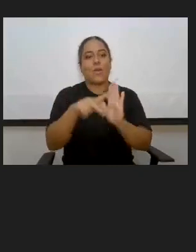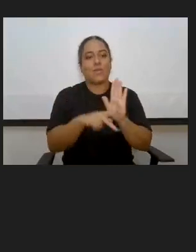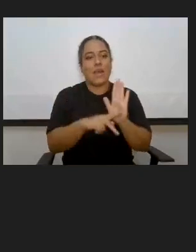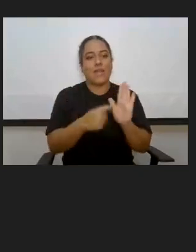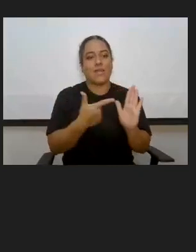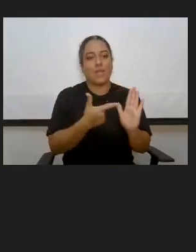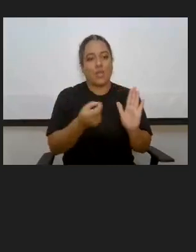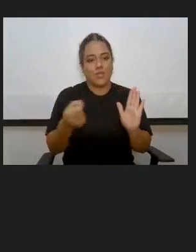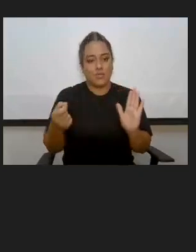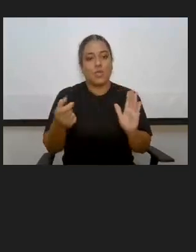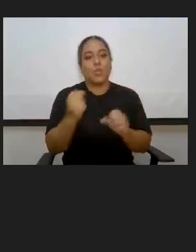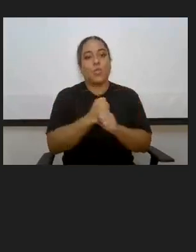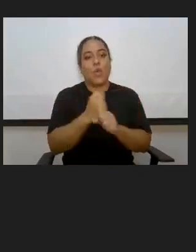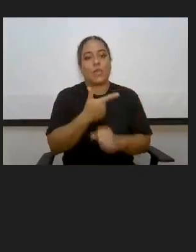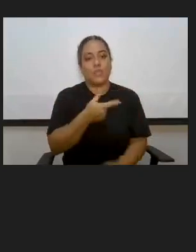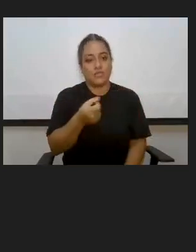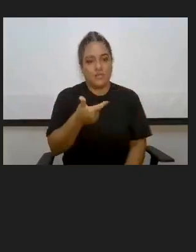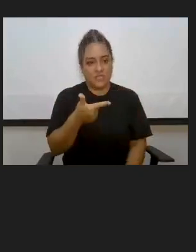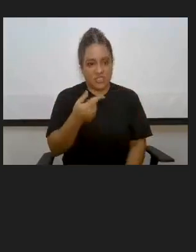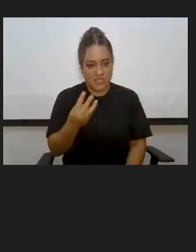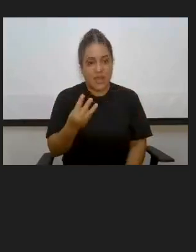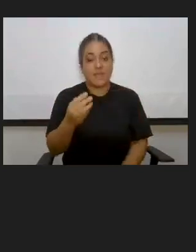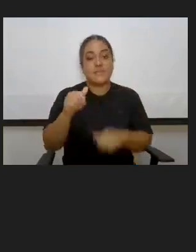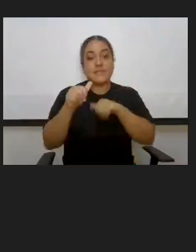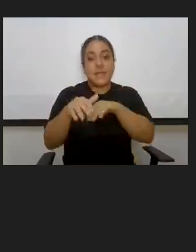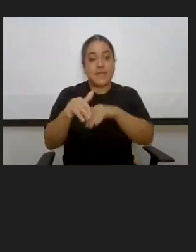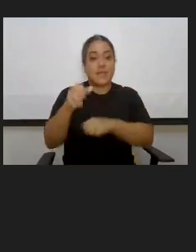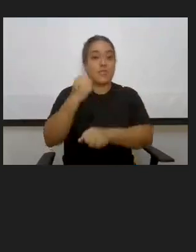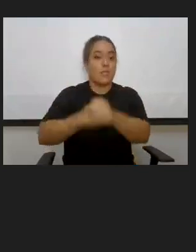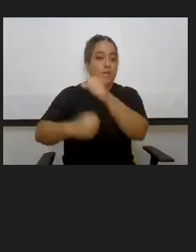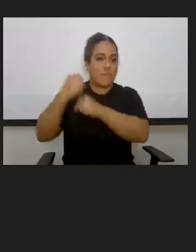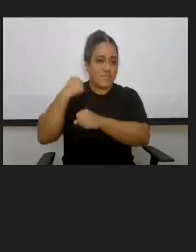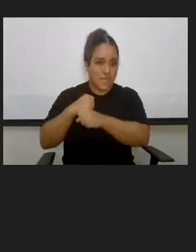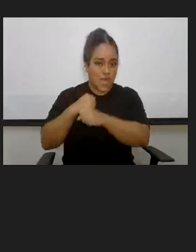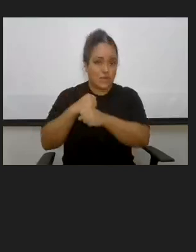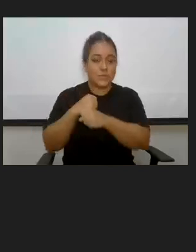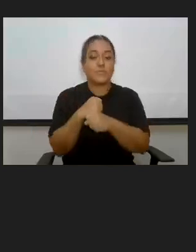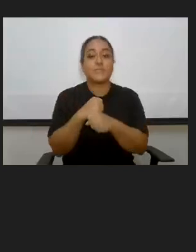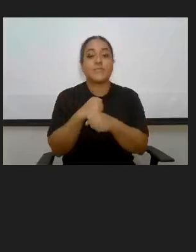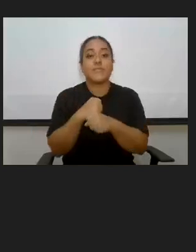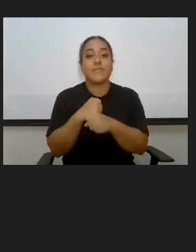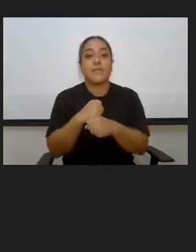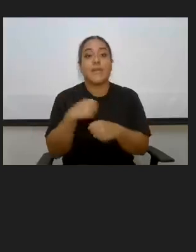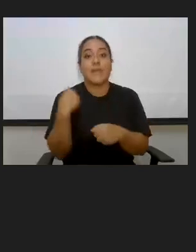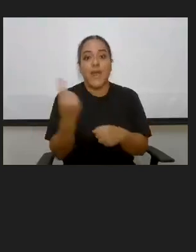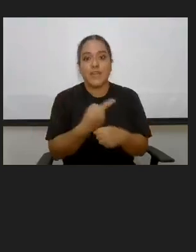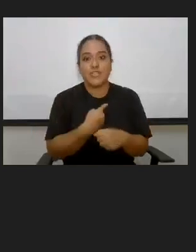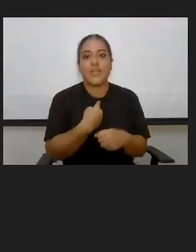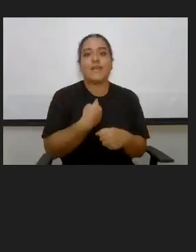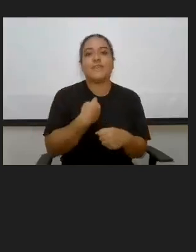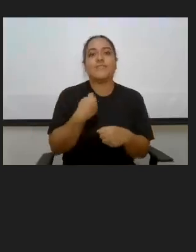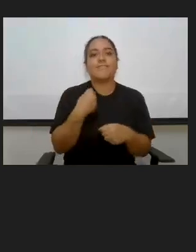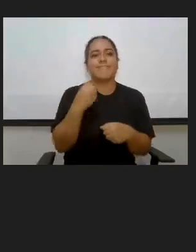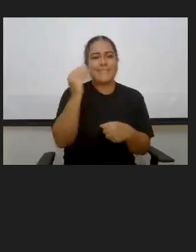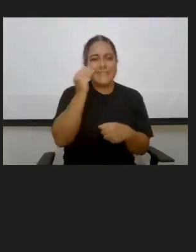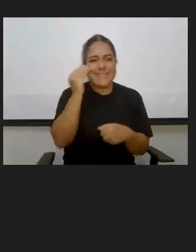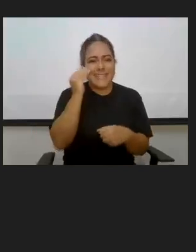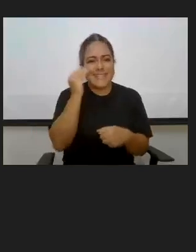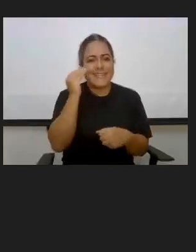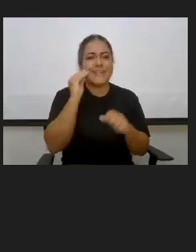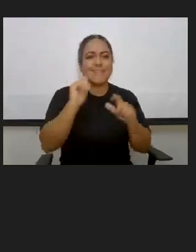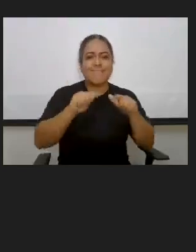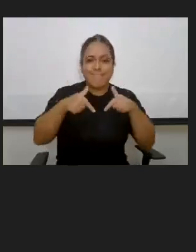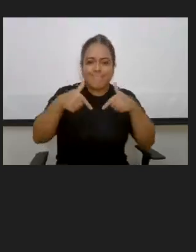ano de 2023, em setembro do ano passado. E aí a gente, né, está tentando trilhar